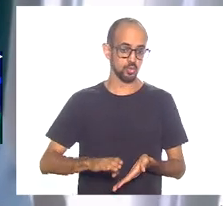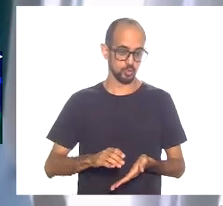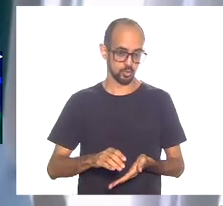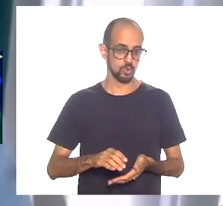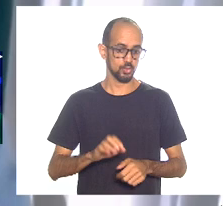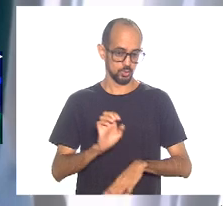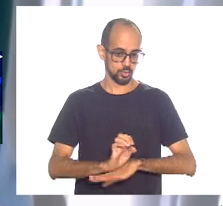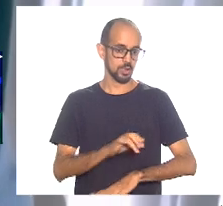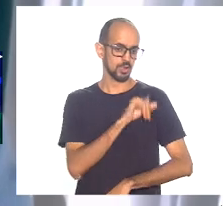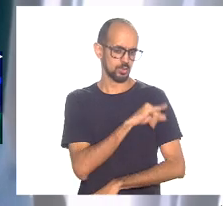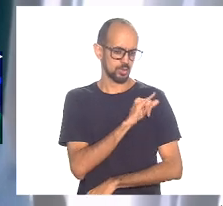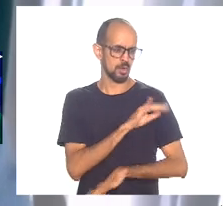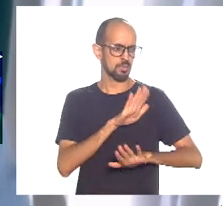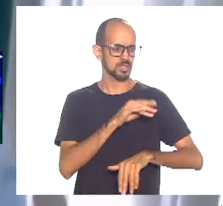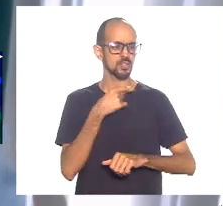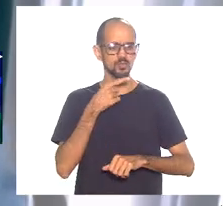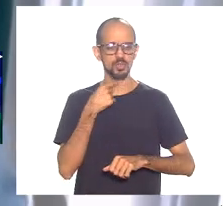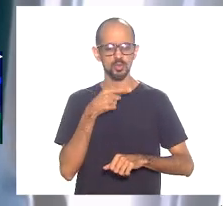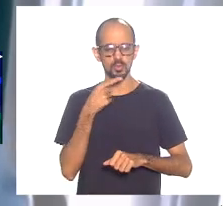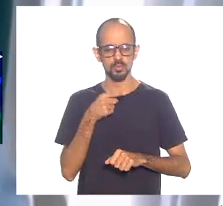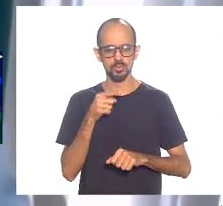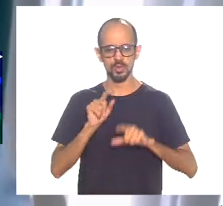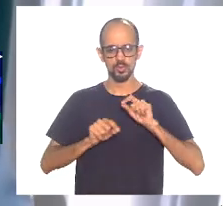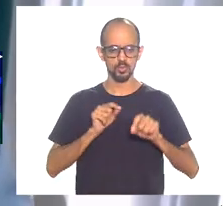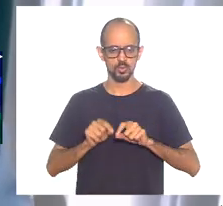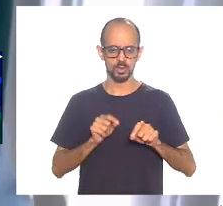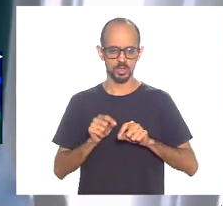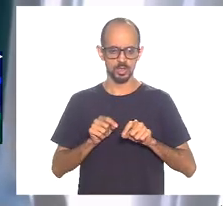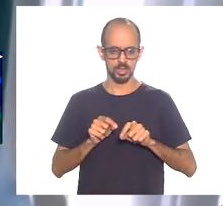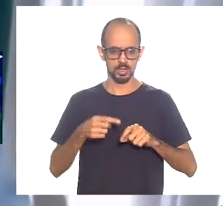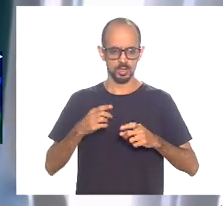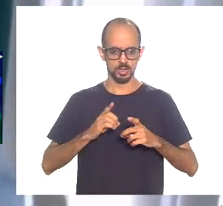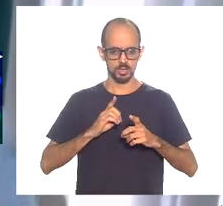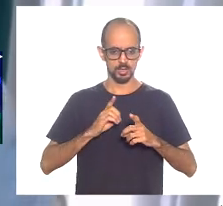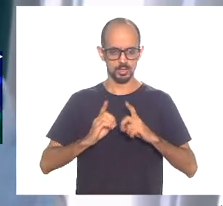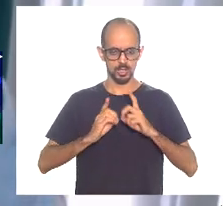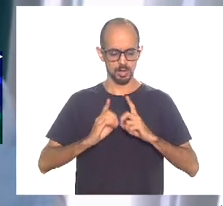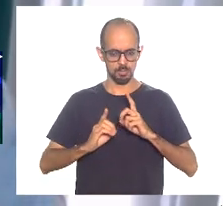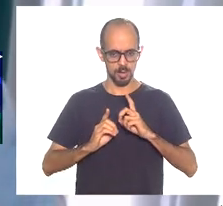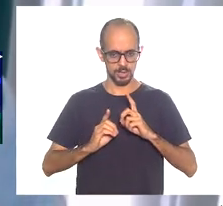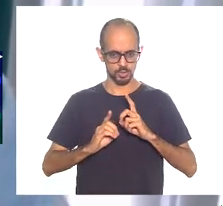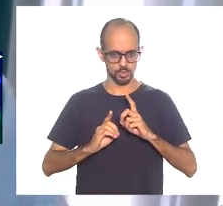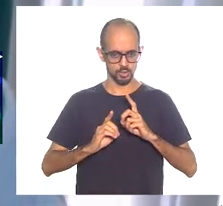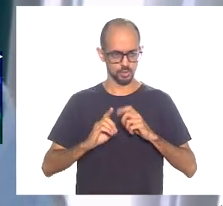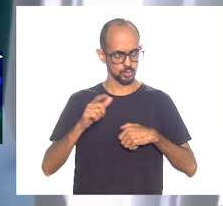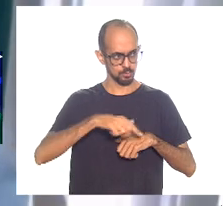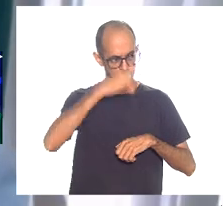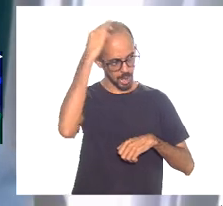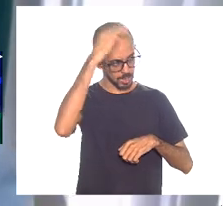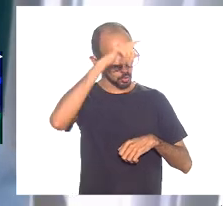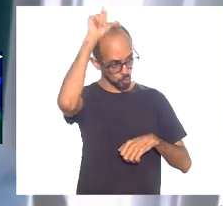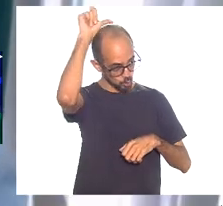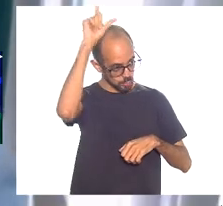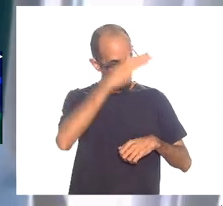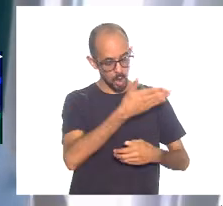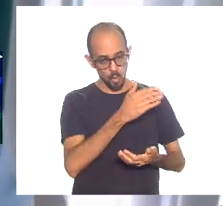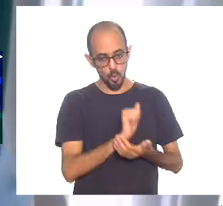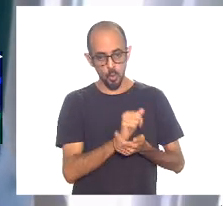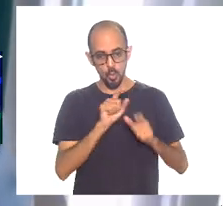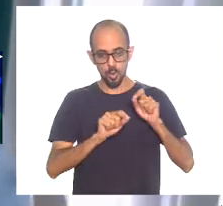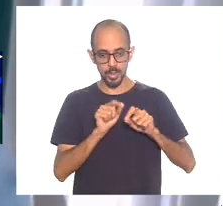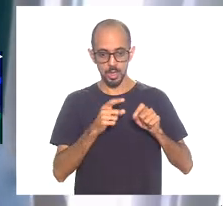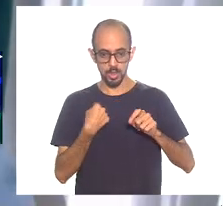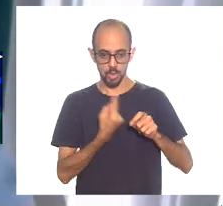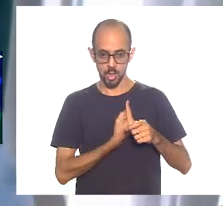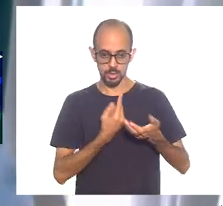agora é eu fiquei com uma dúvida que eu levantar nesse debate Deputado Márcio Pacheco o Deputado Luiz Paulo a gente quer